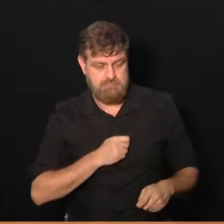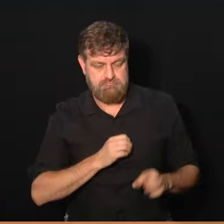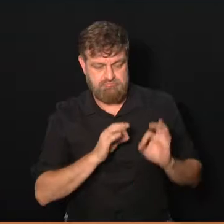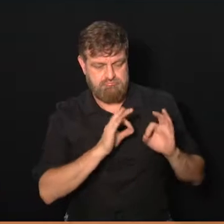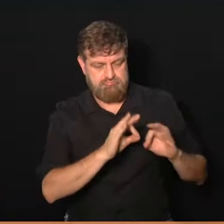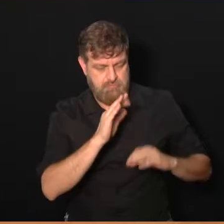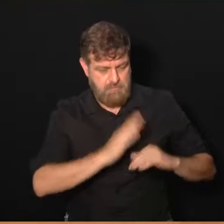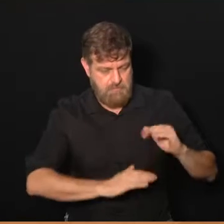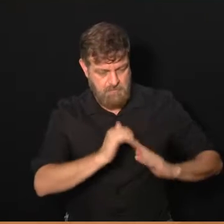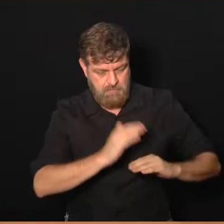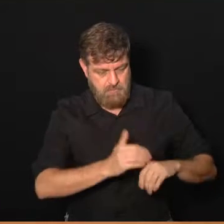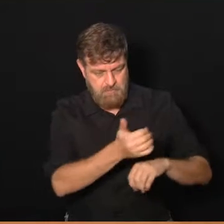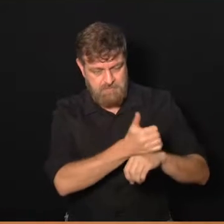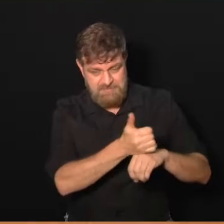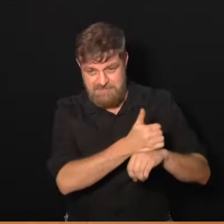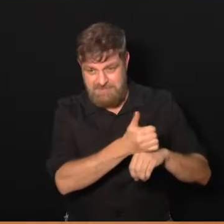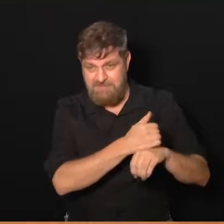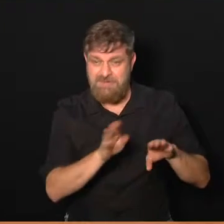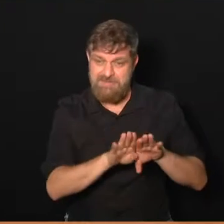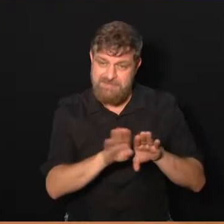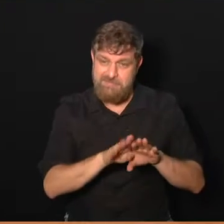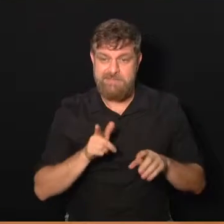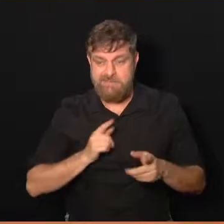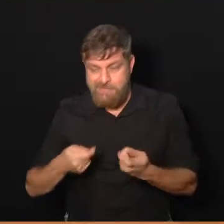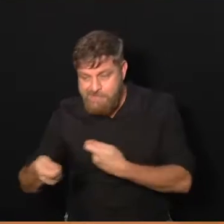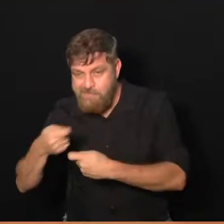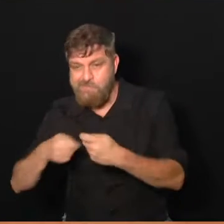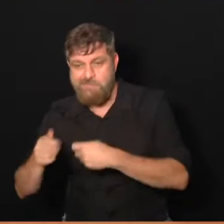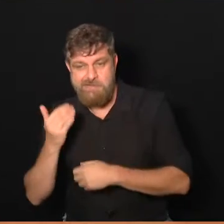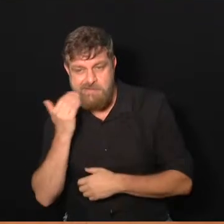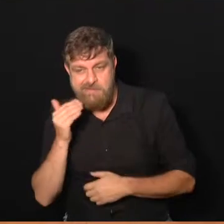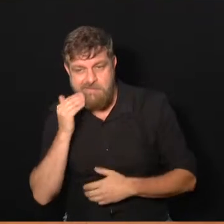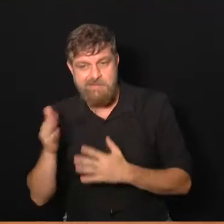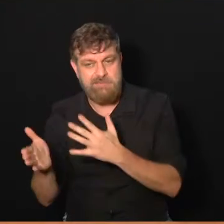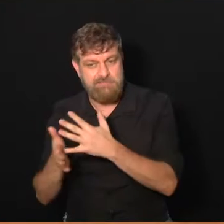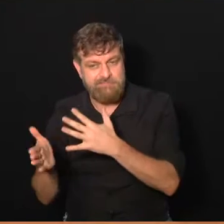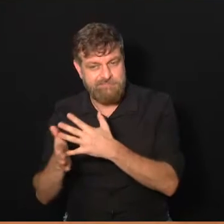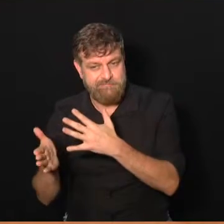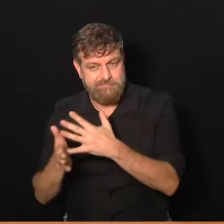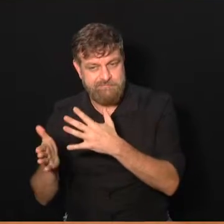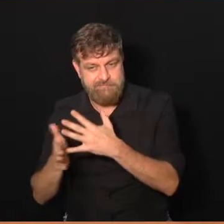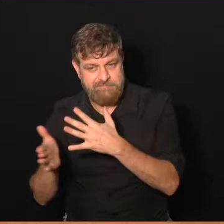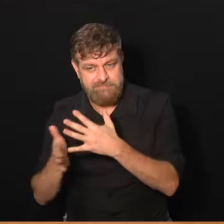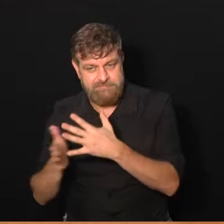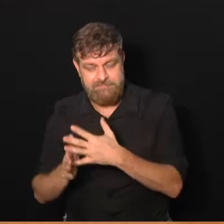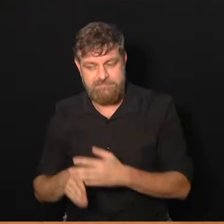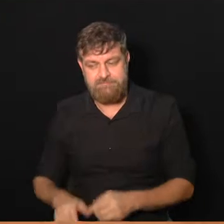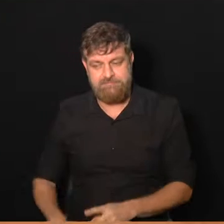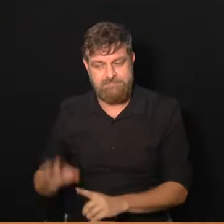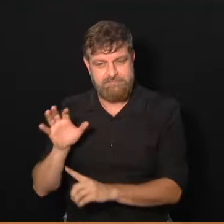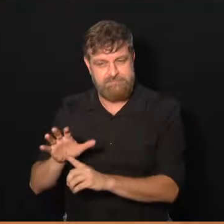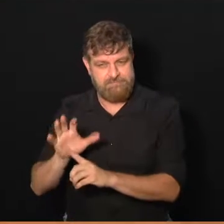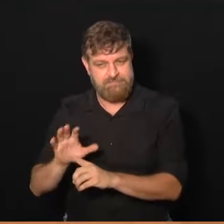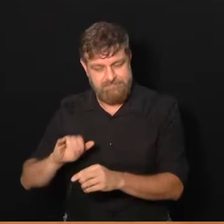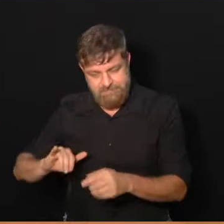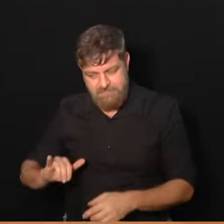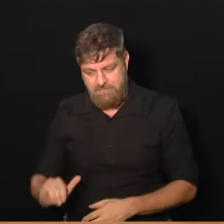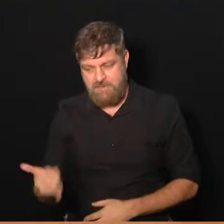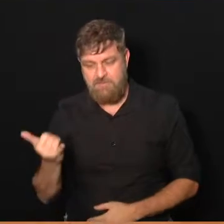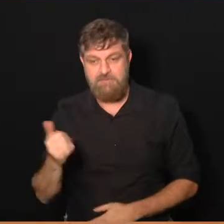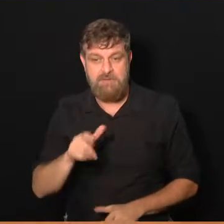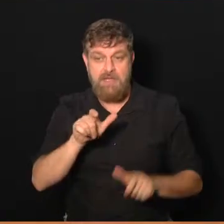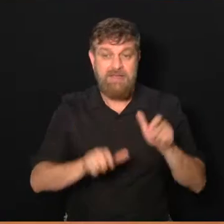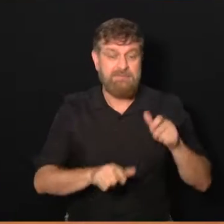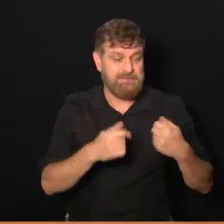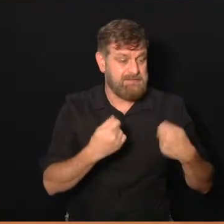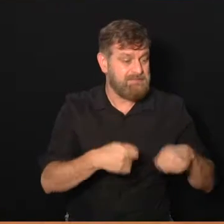mas também, como em tudo que é humano, existem muitas pessoas que estão usando da boa-fé, da necessidade que as